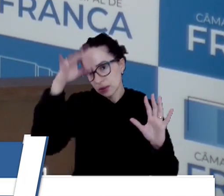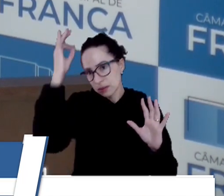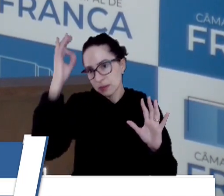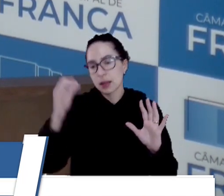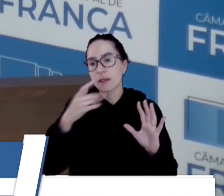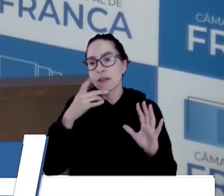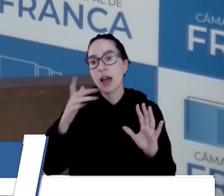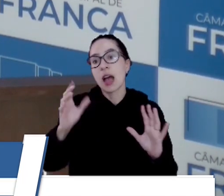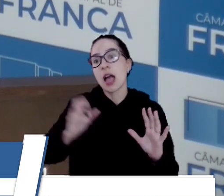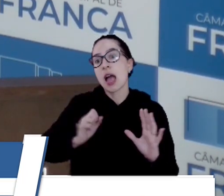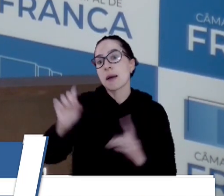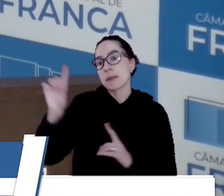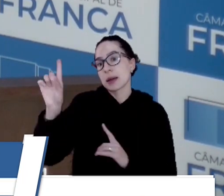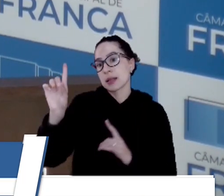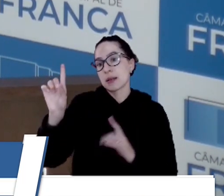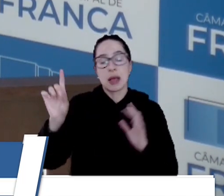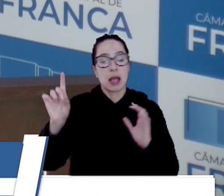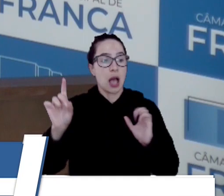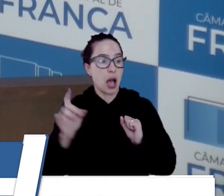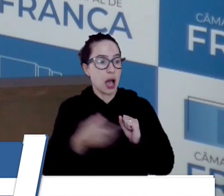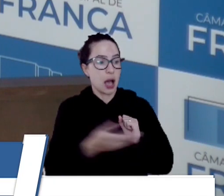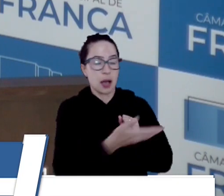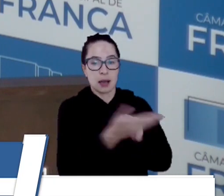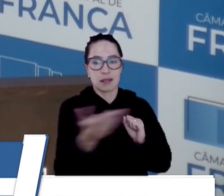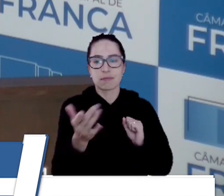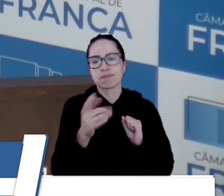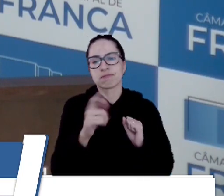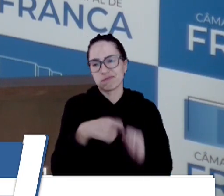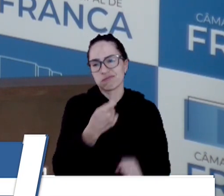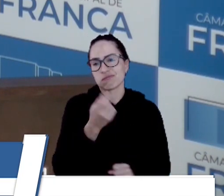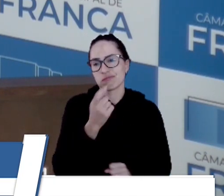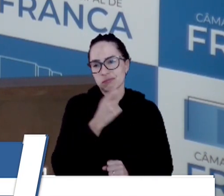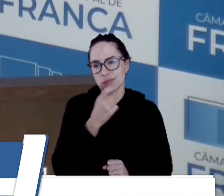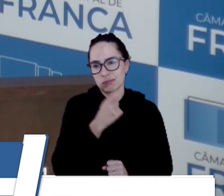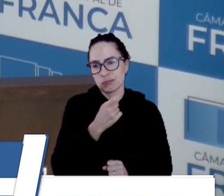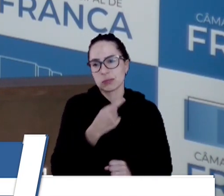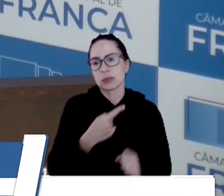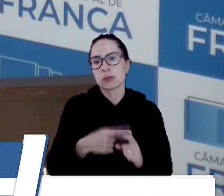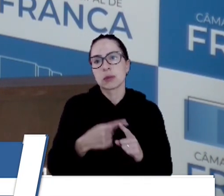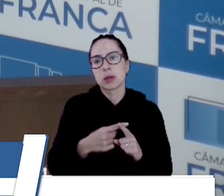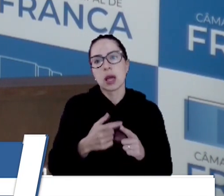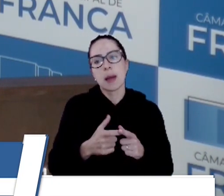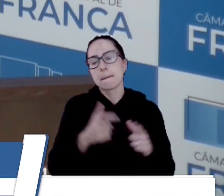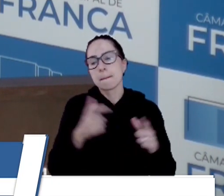Deus, mas não ama seus irmãos, é mentiroso, porque a sua grandiosidade